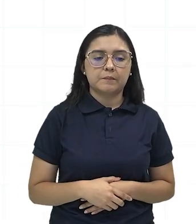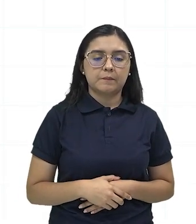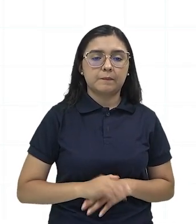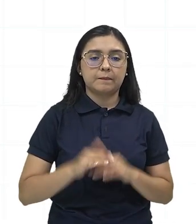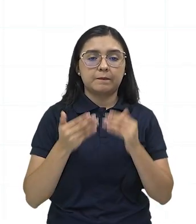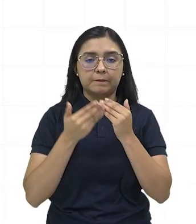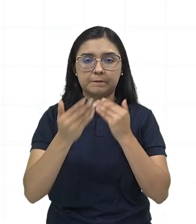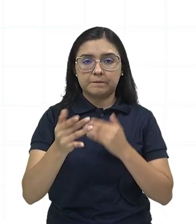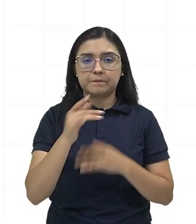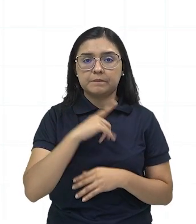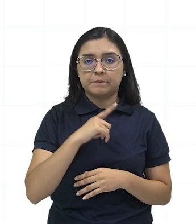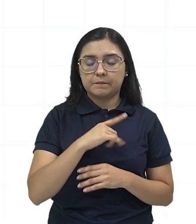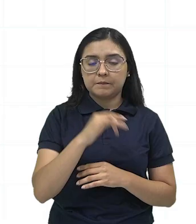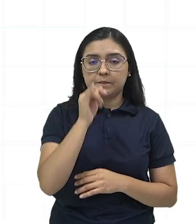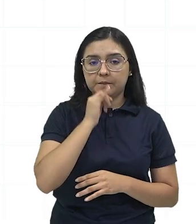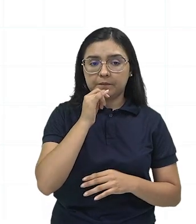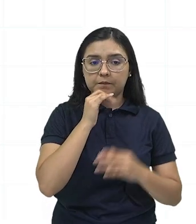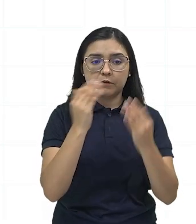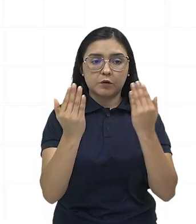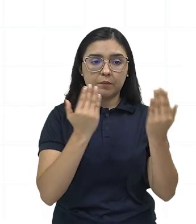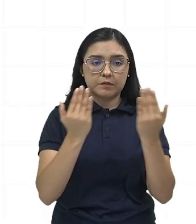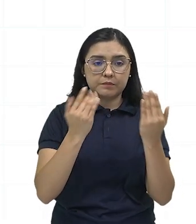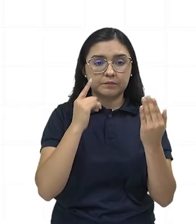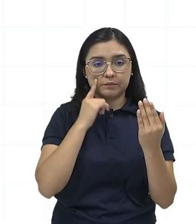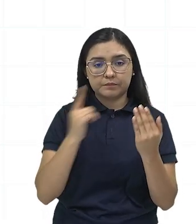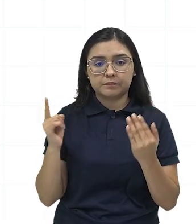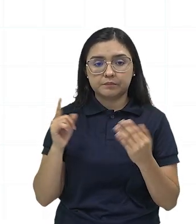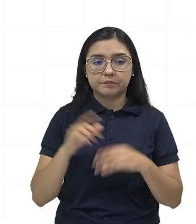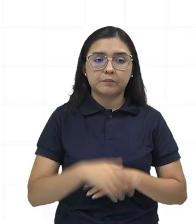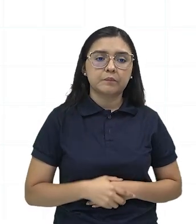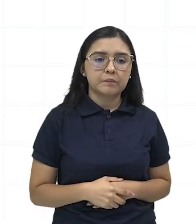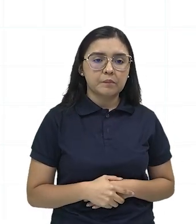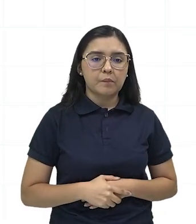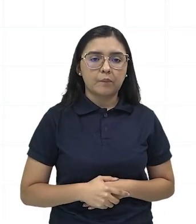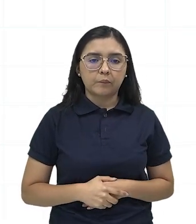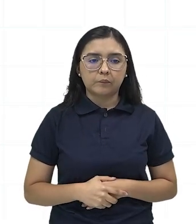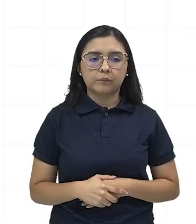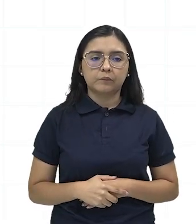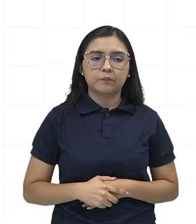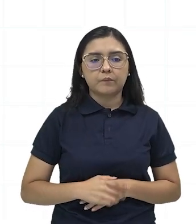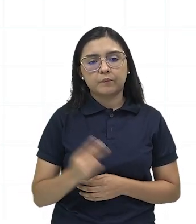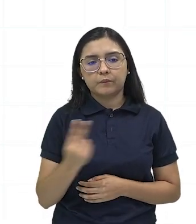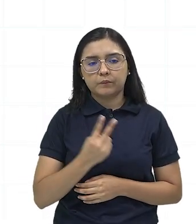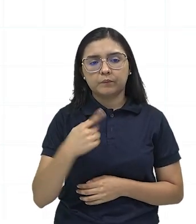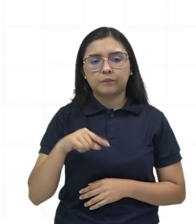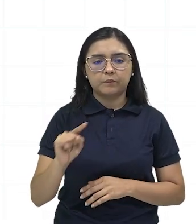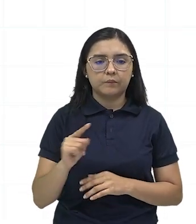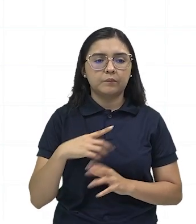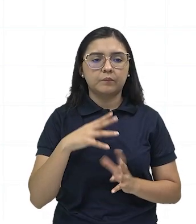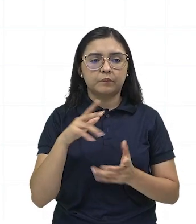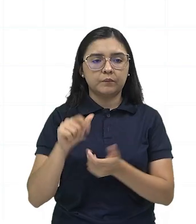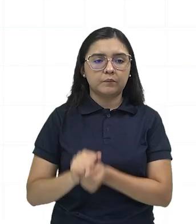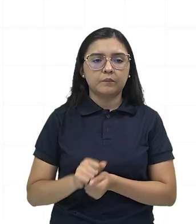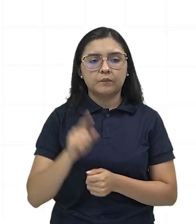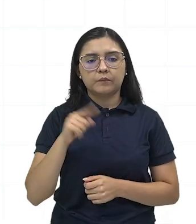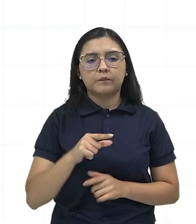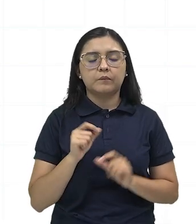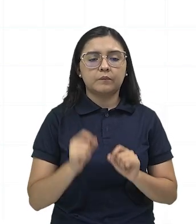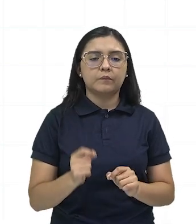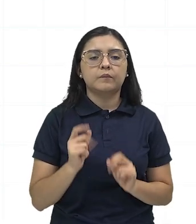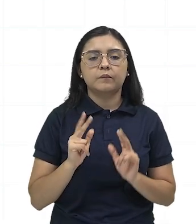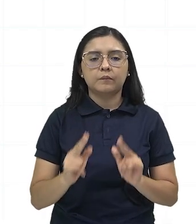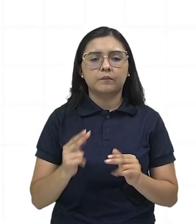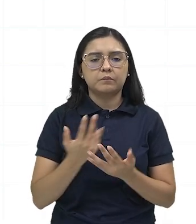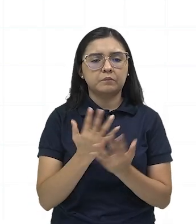justamente na sequência um exemplo de comparação, que é: e os dois sairão pelo mundo, que é como um